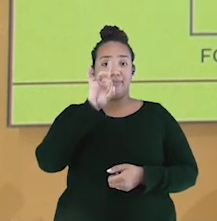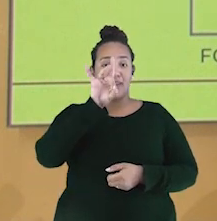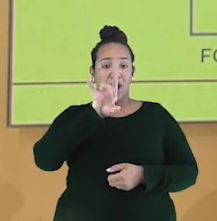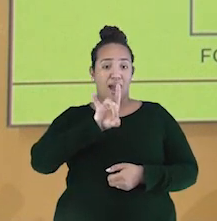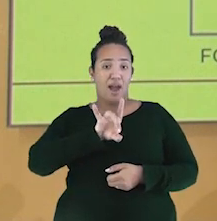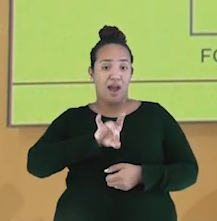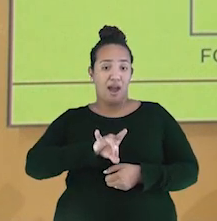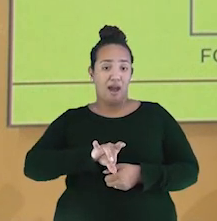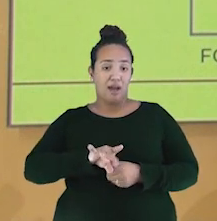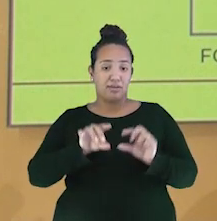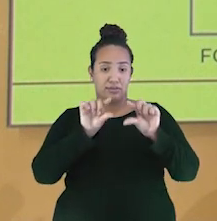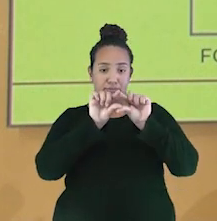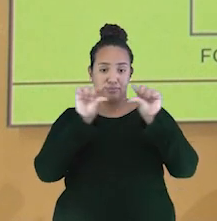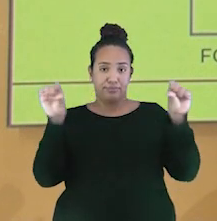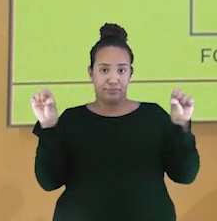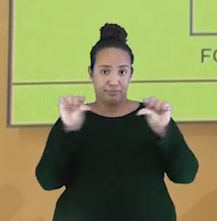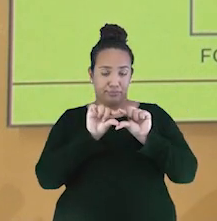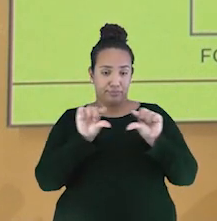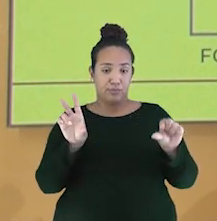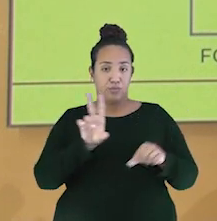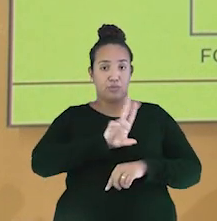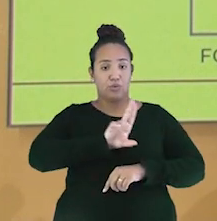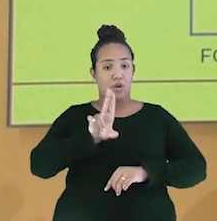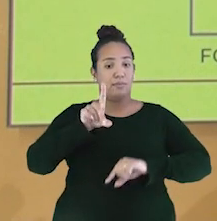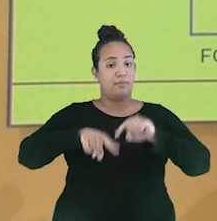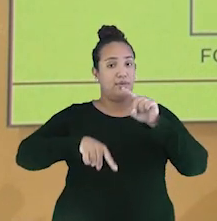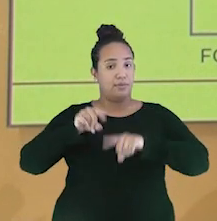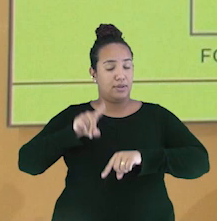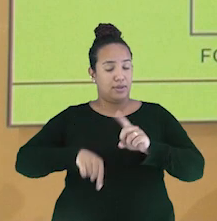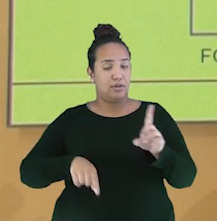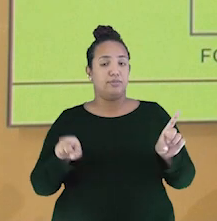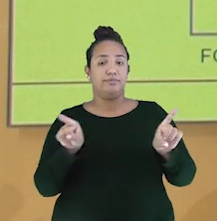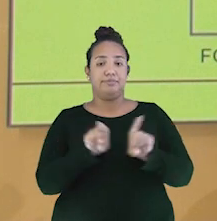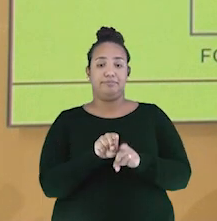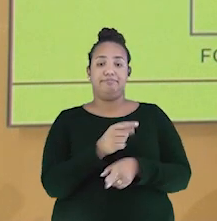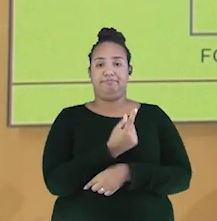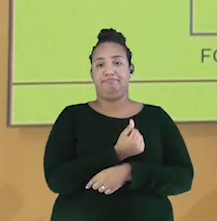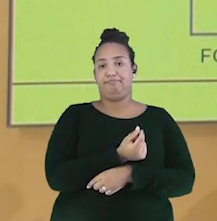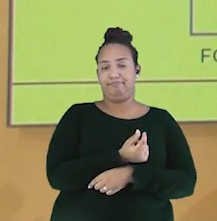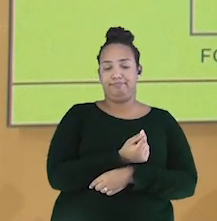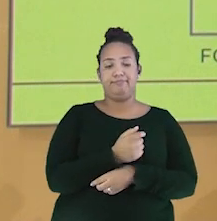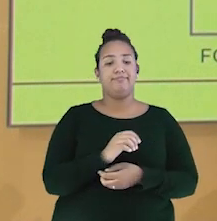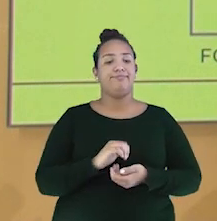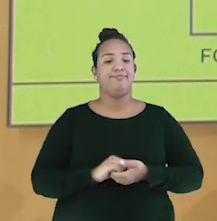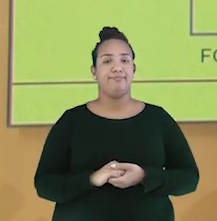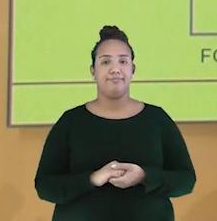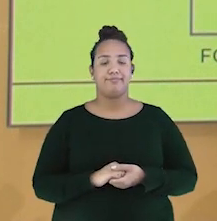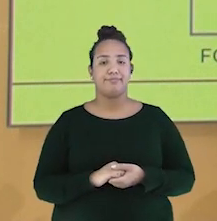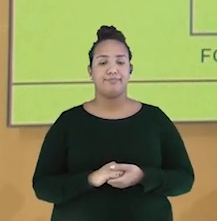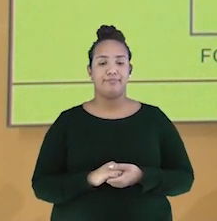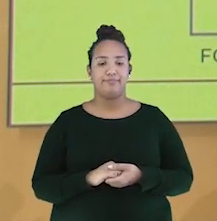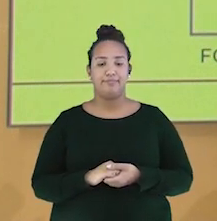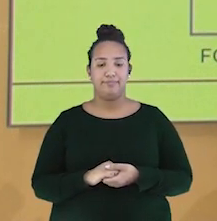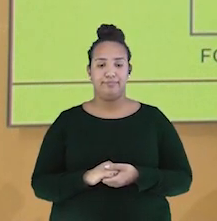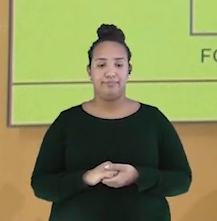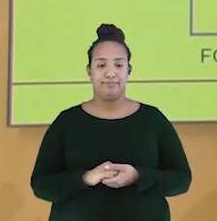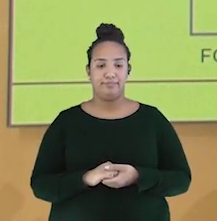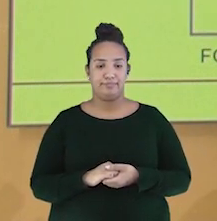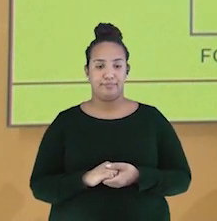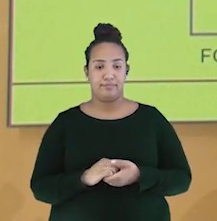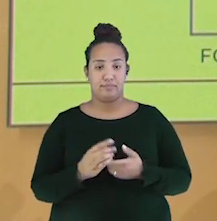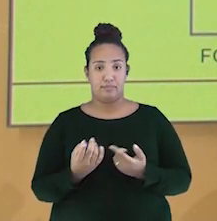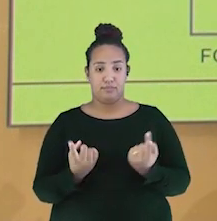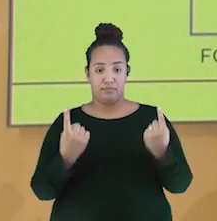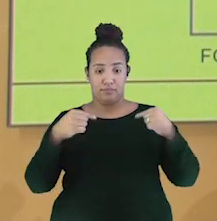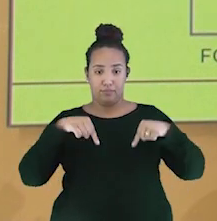temos o nome do produto e o seu preço no rodapé ou seja